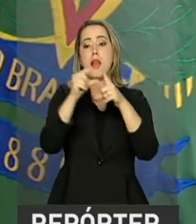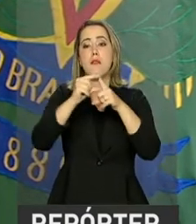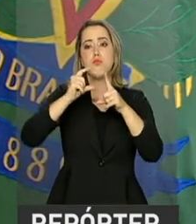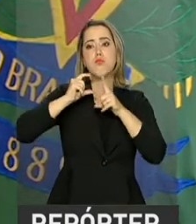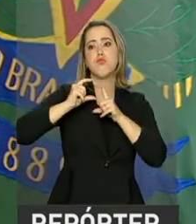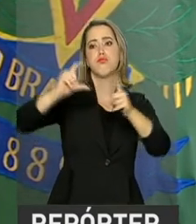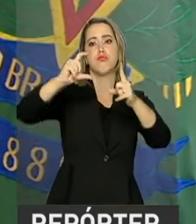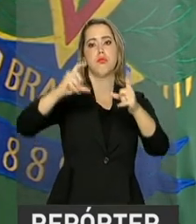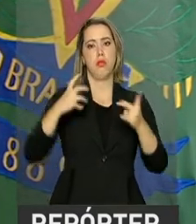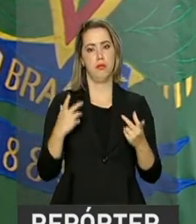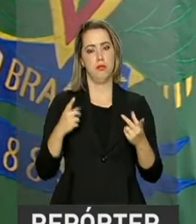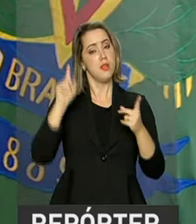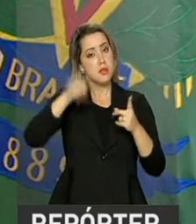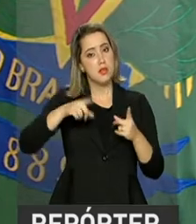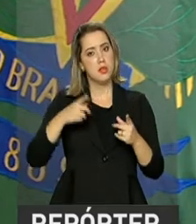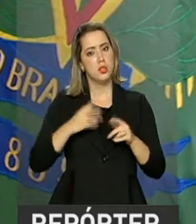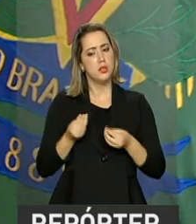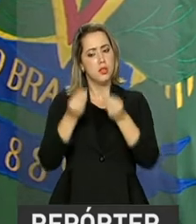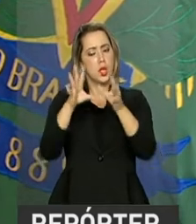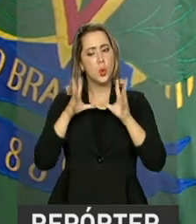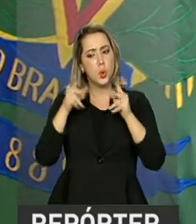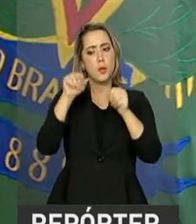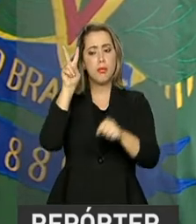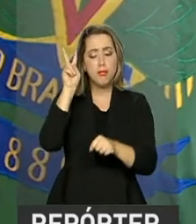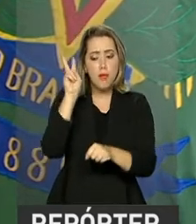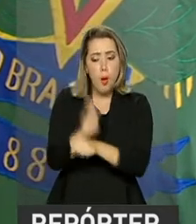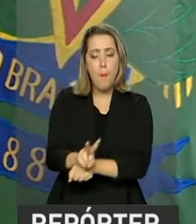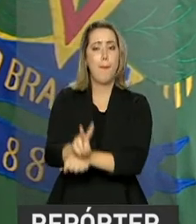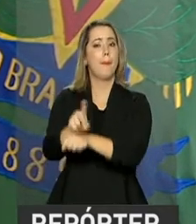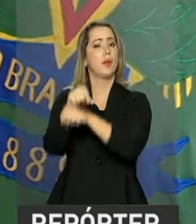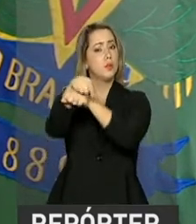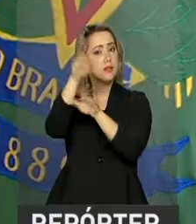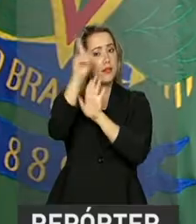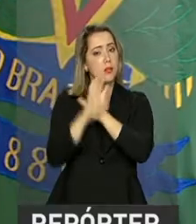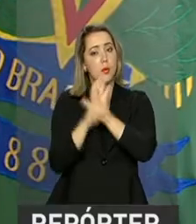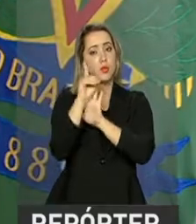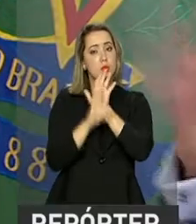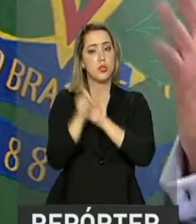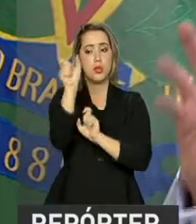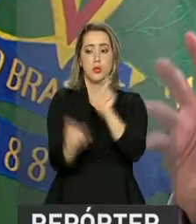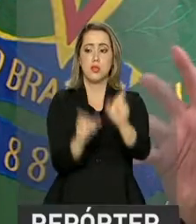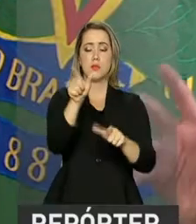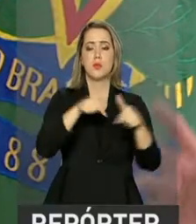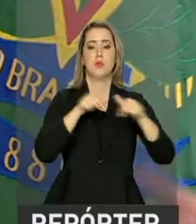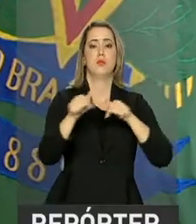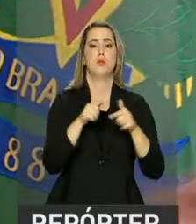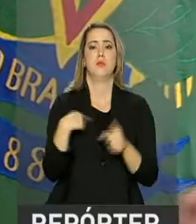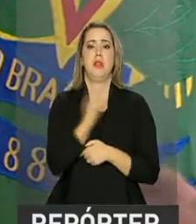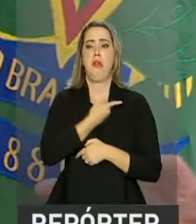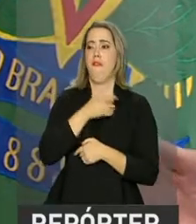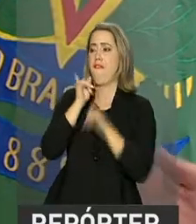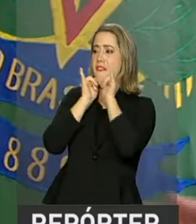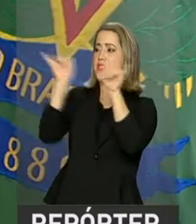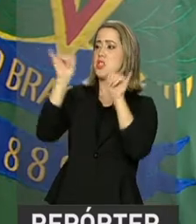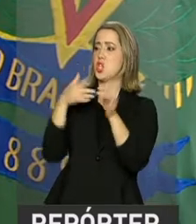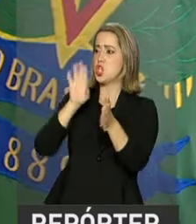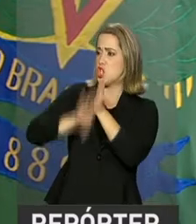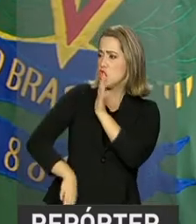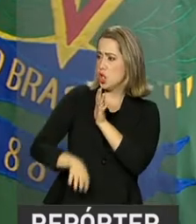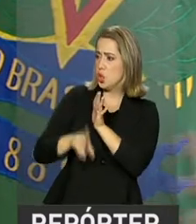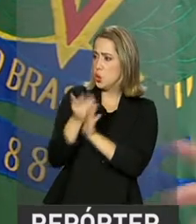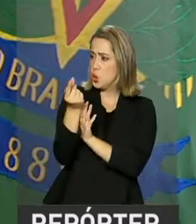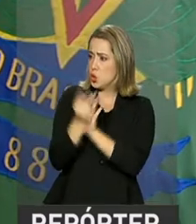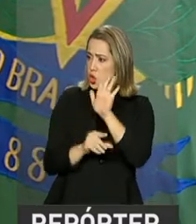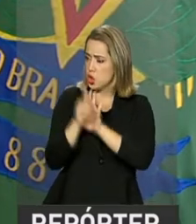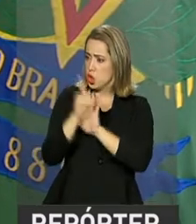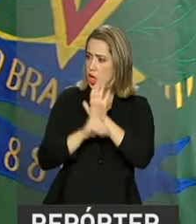negrito, garantindo total proteção aos direitos do trabalhador. As pessoas divulgam que nós estamos tirando dinheiro do trabalhador, que